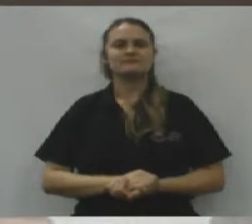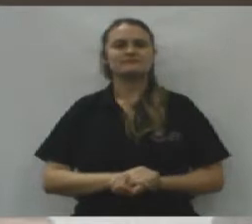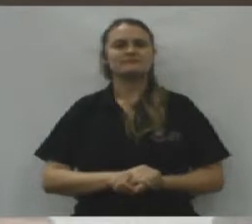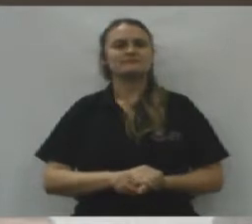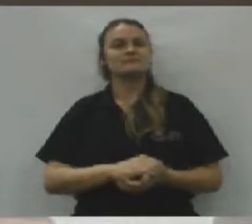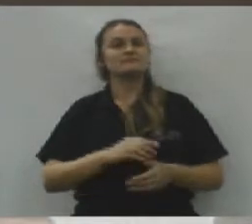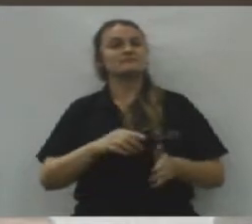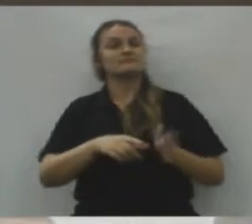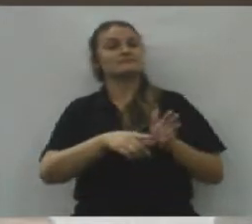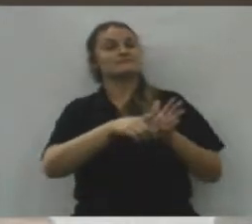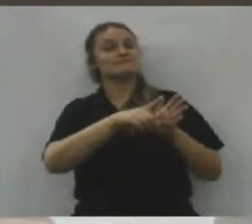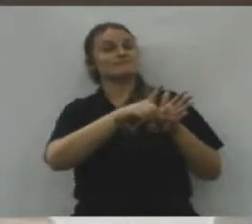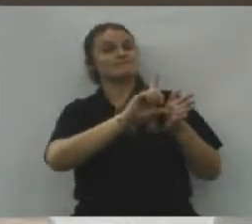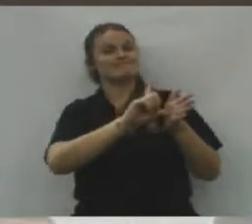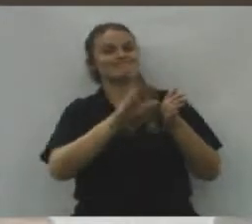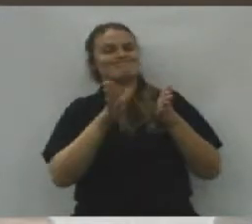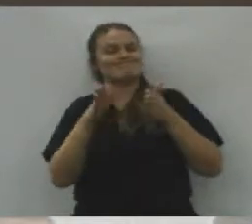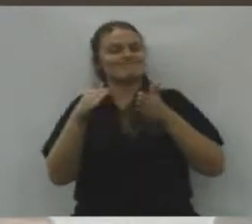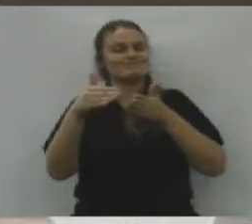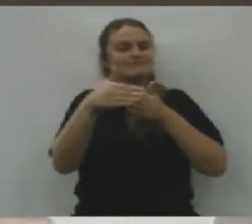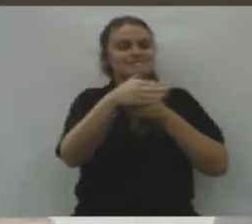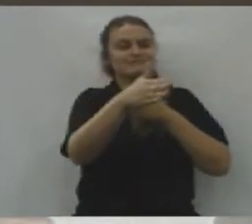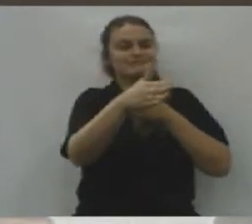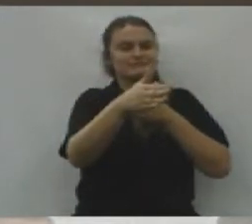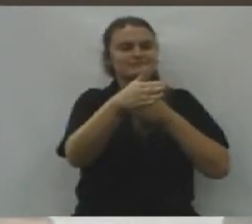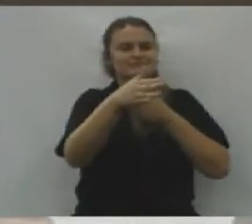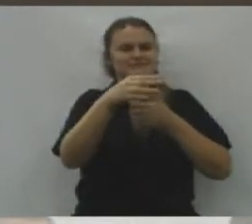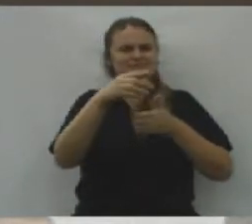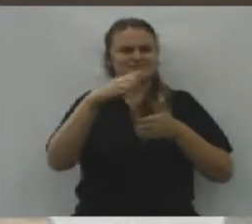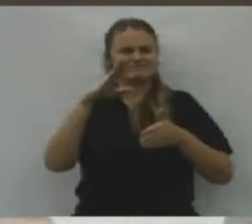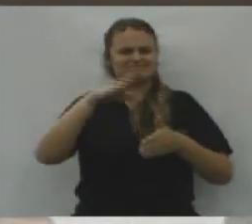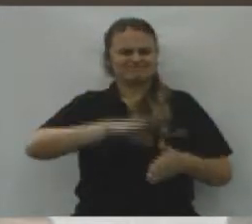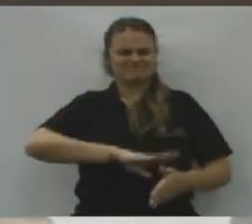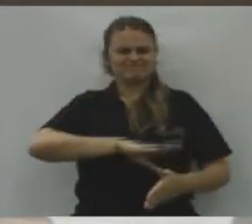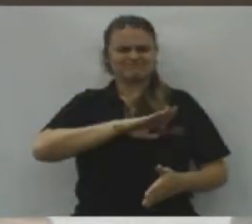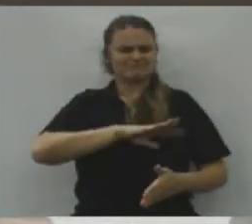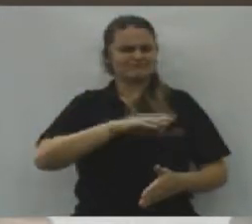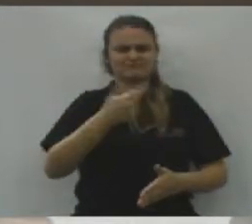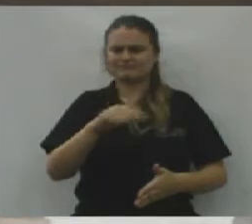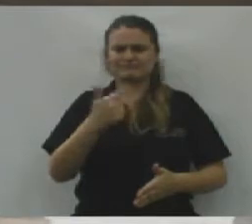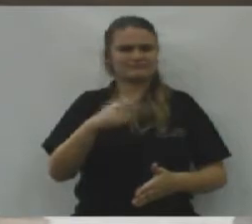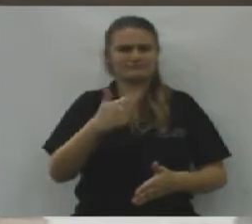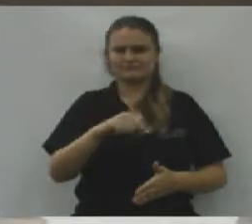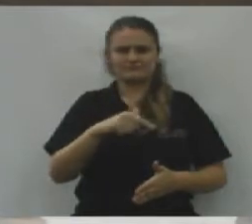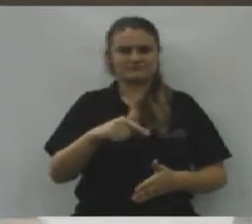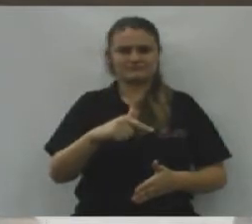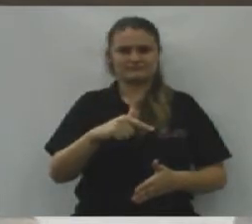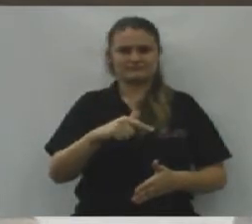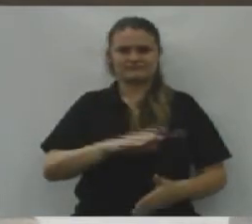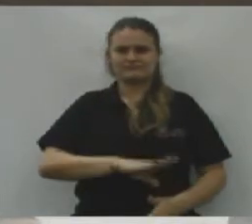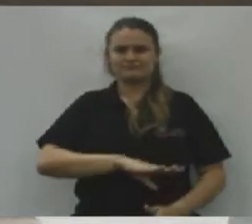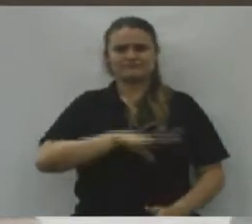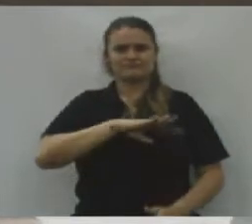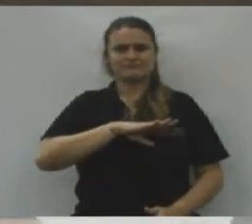Antes, muitas vezes, desviou deles o seu furor e não despertou toda a sua